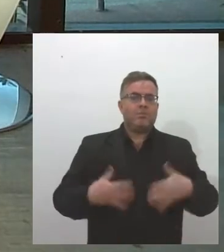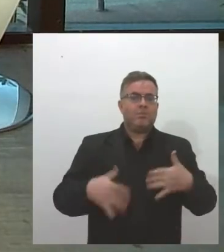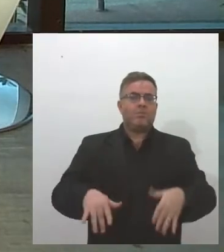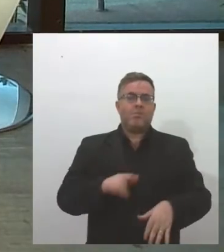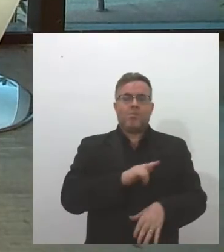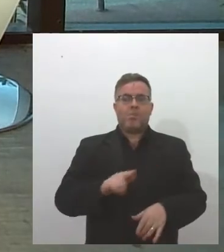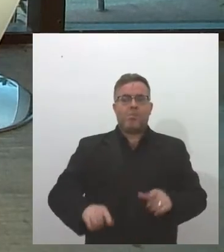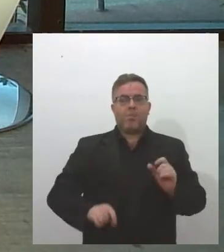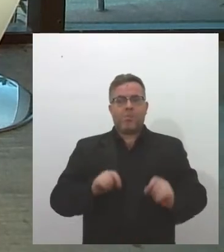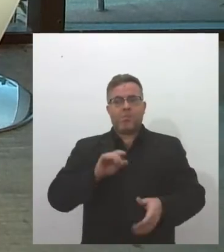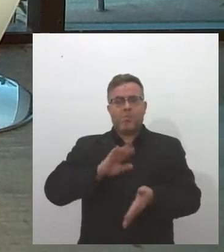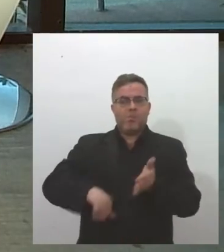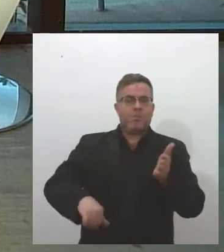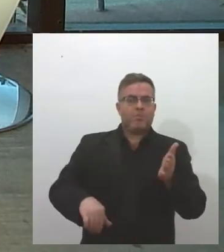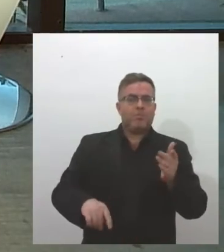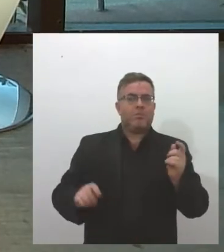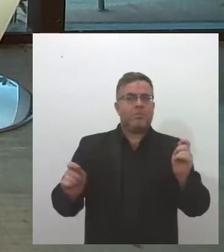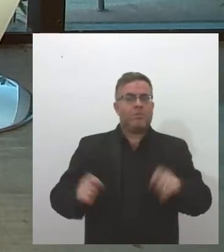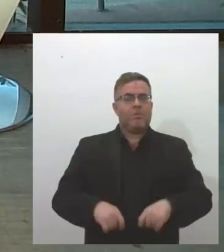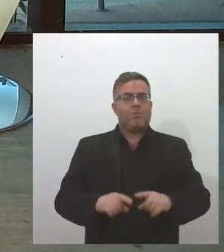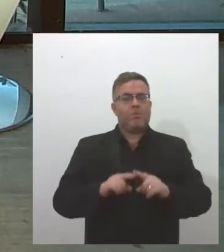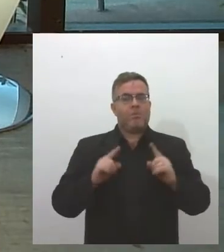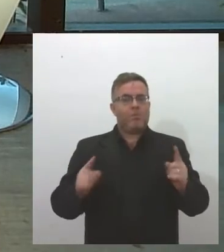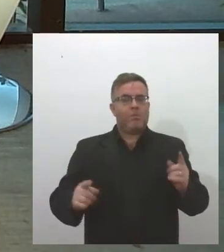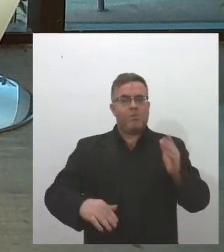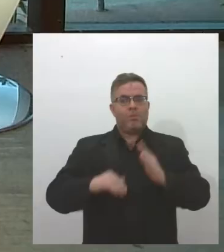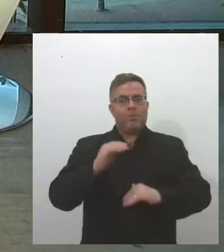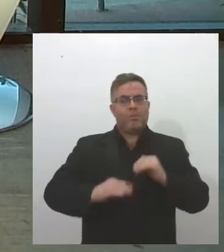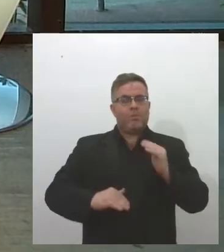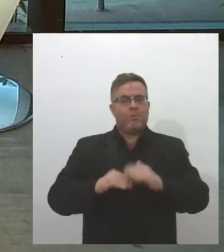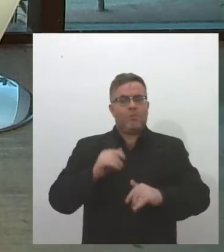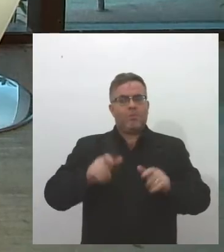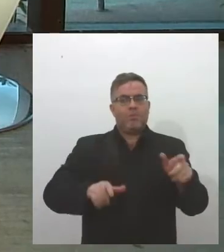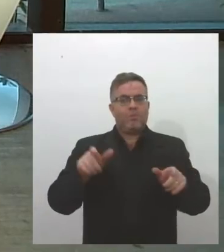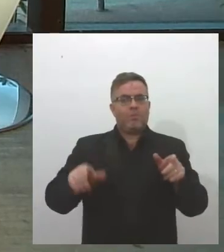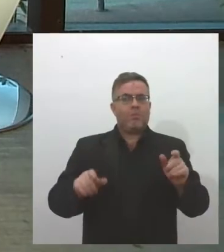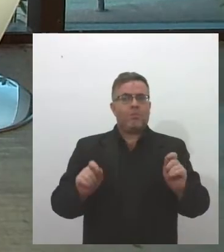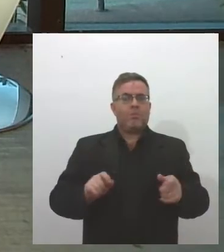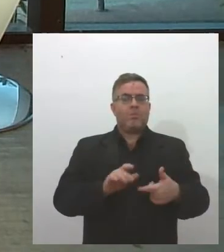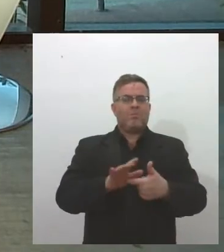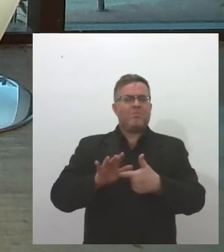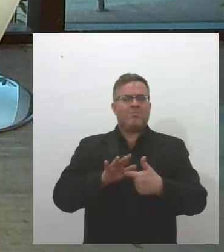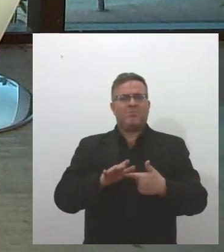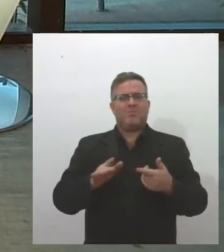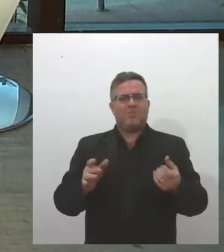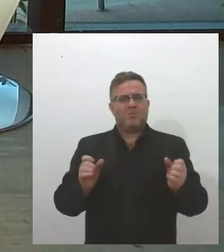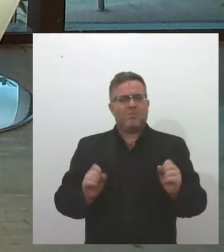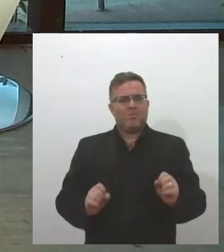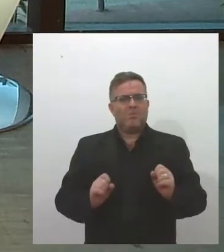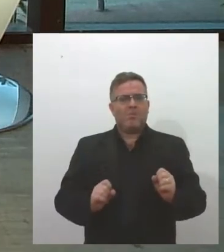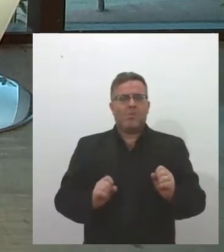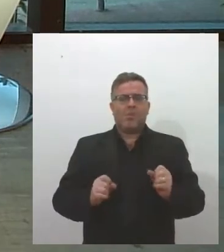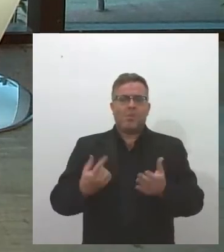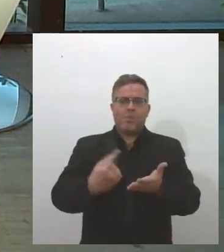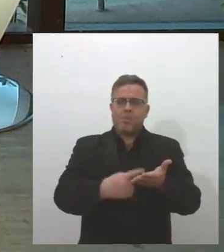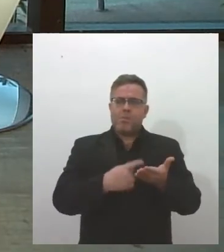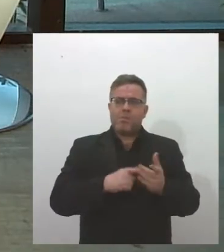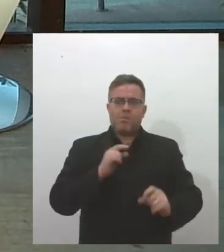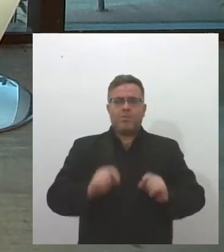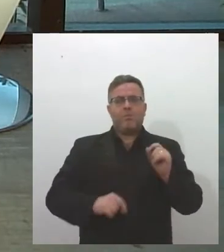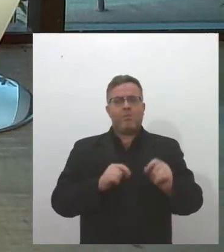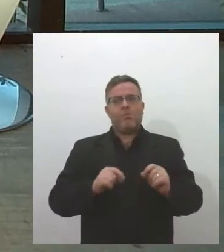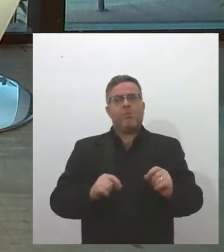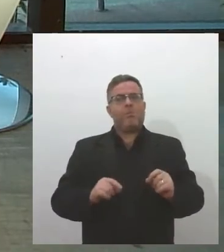descarta essa possibilidade, mas muitos especialistas colocam chamada atenção. Para um eventual aí apagão